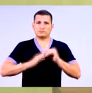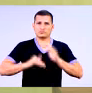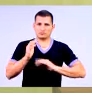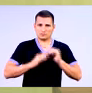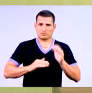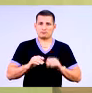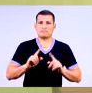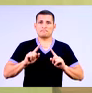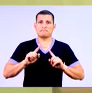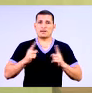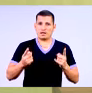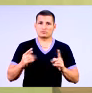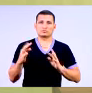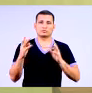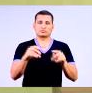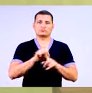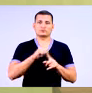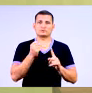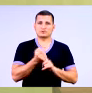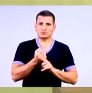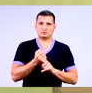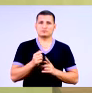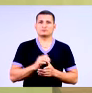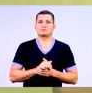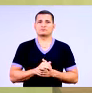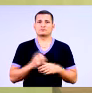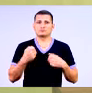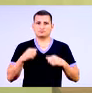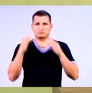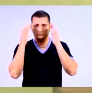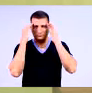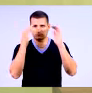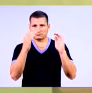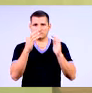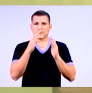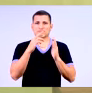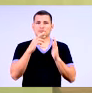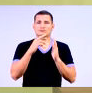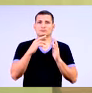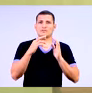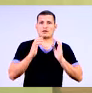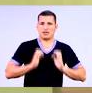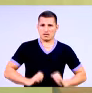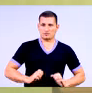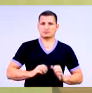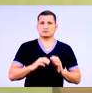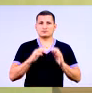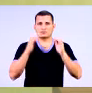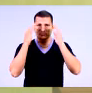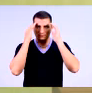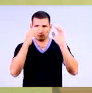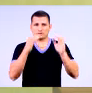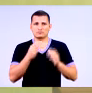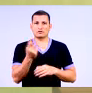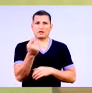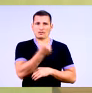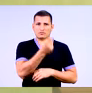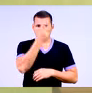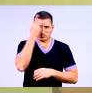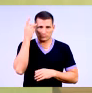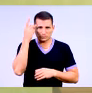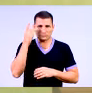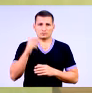organização, mas toda a sociedade. Agir em conformidade com a ética diz respeito a cada indivíduo, a cada grupo profissional e